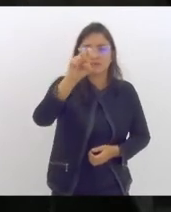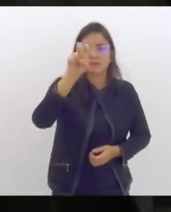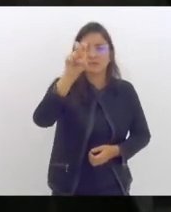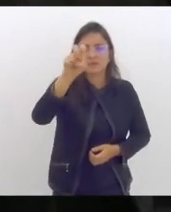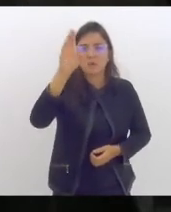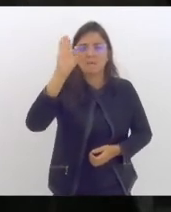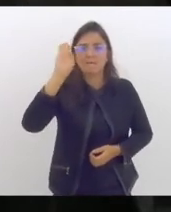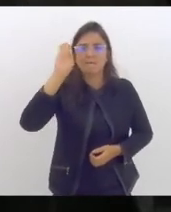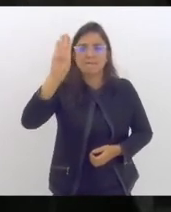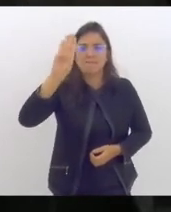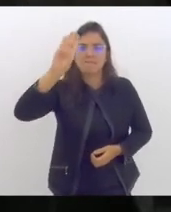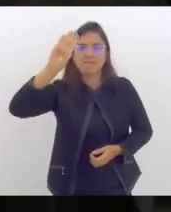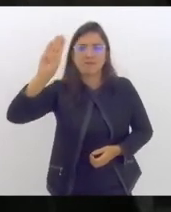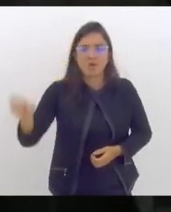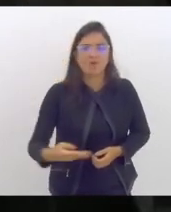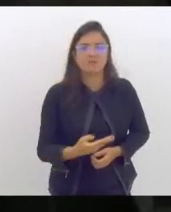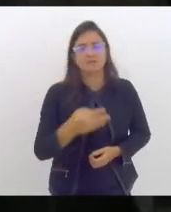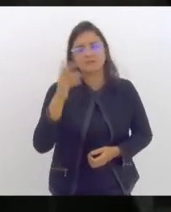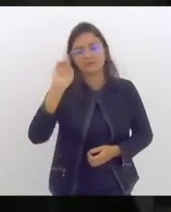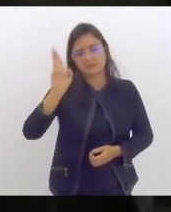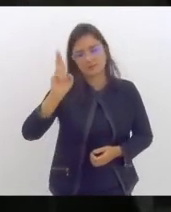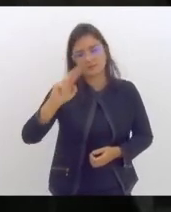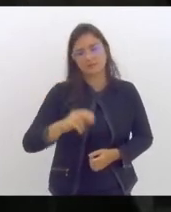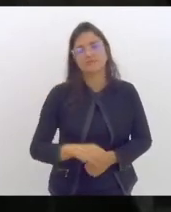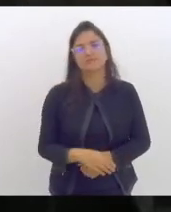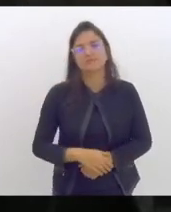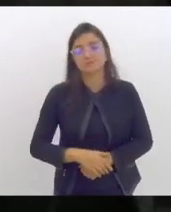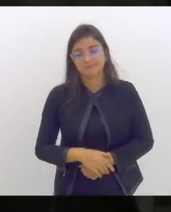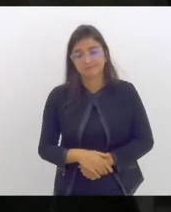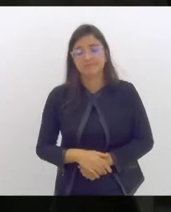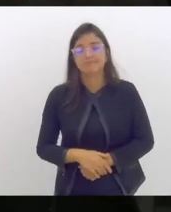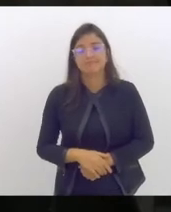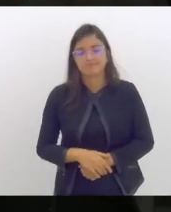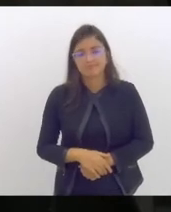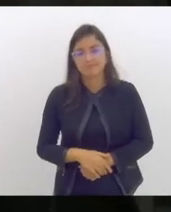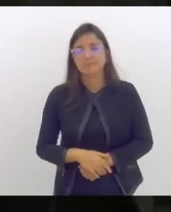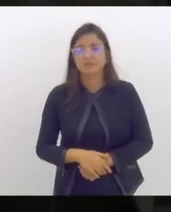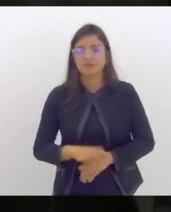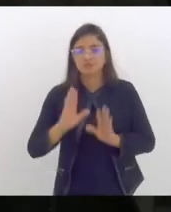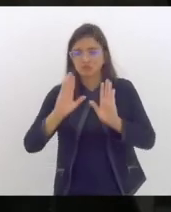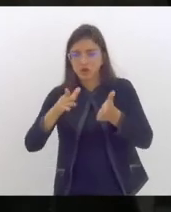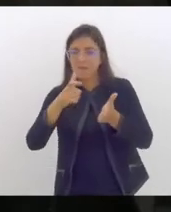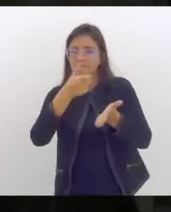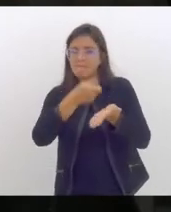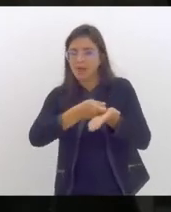reais, dos quais já foram liquidados e pagos